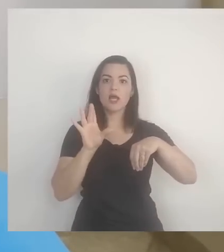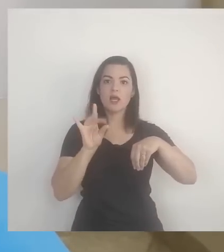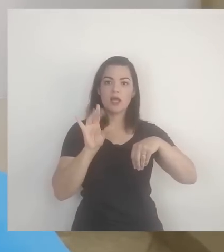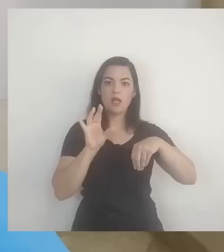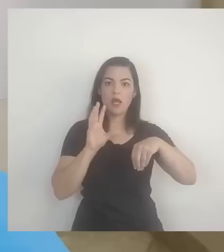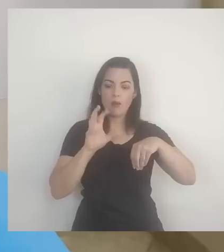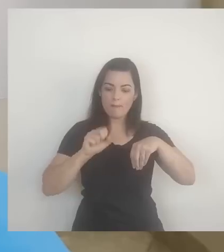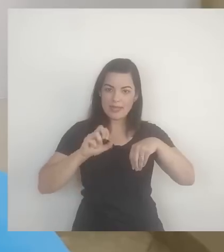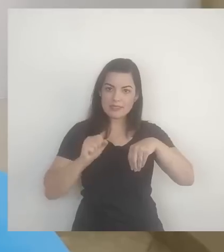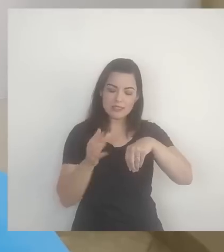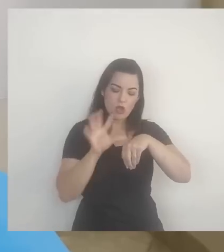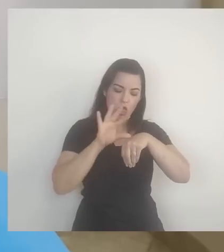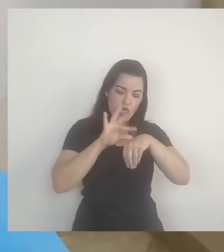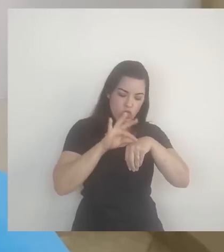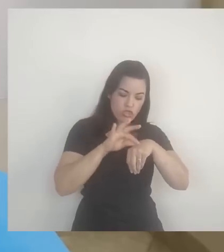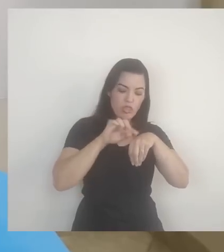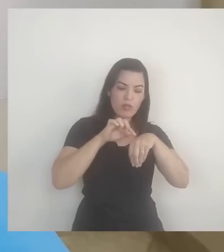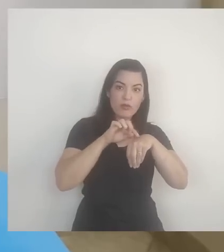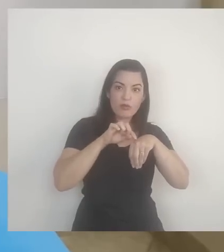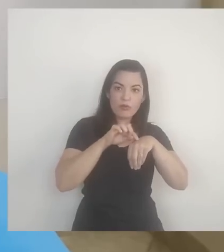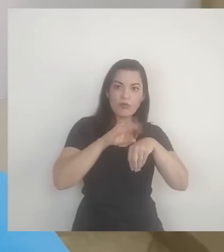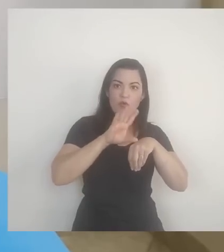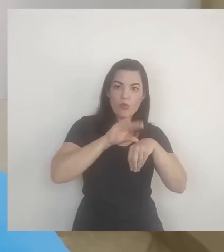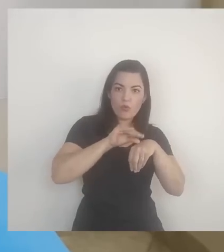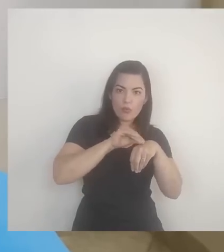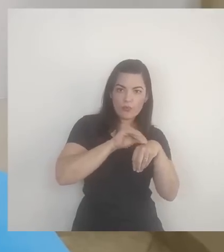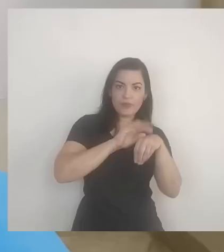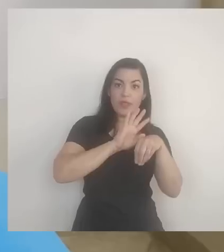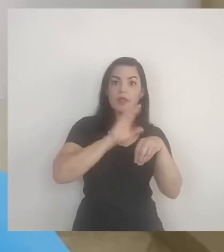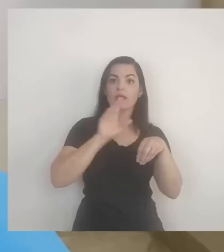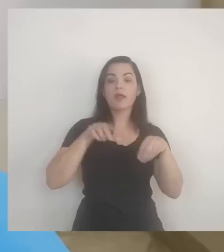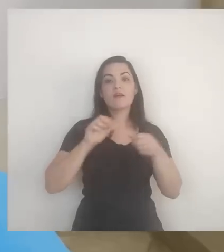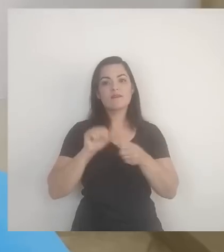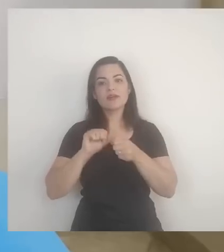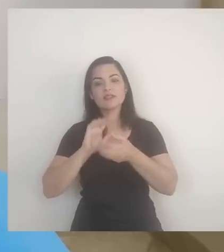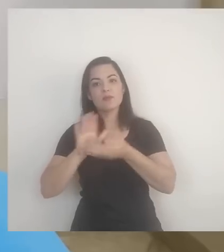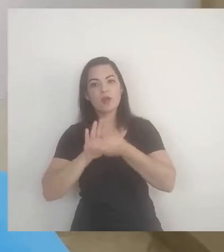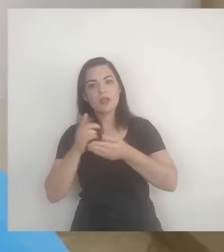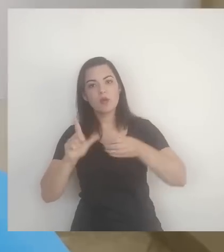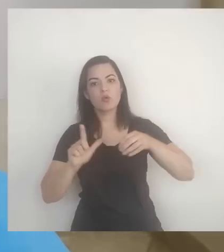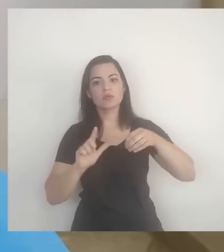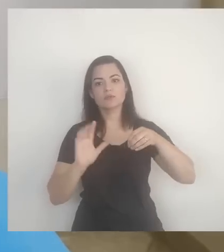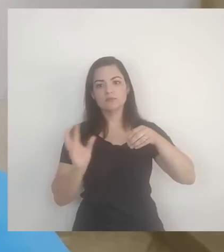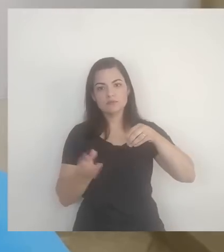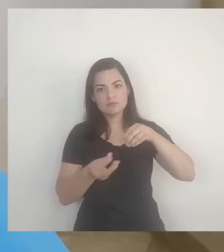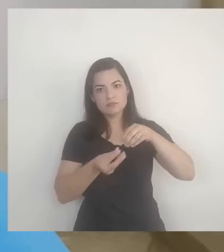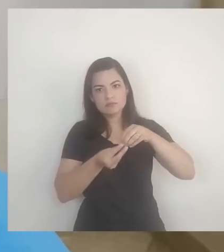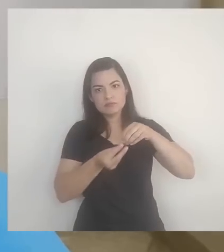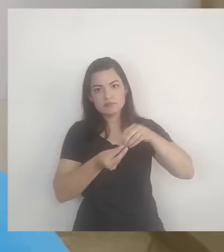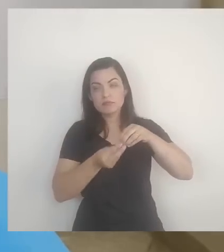num tamanho ideal para poder ficar mais rápido.